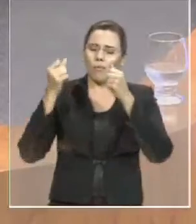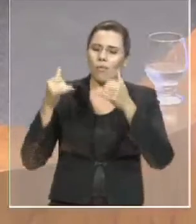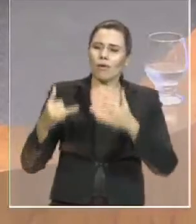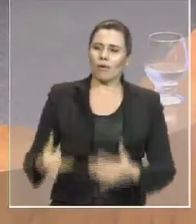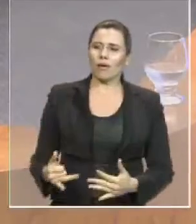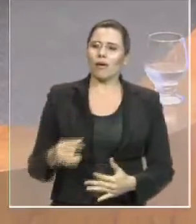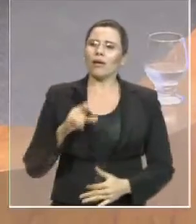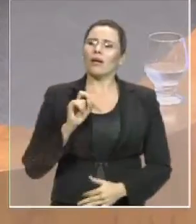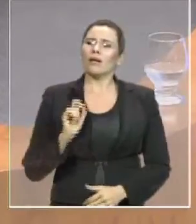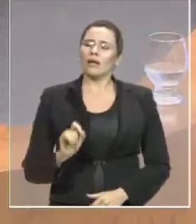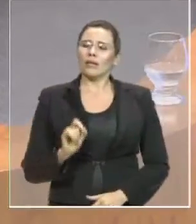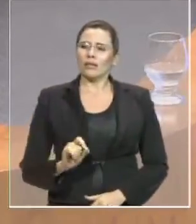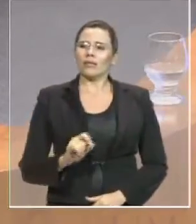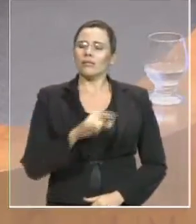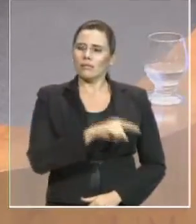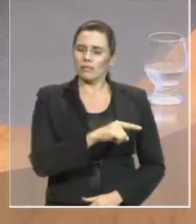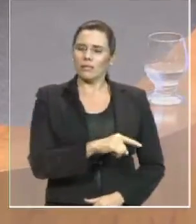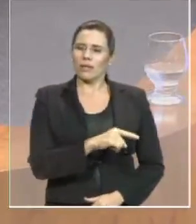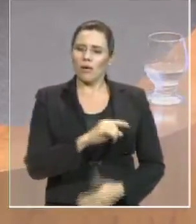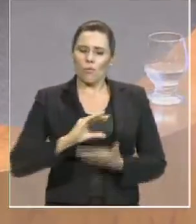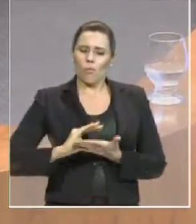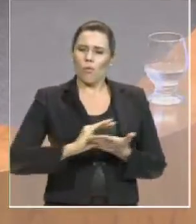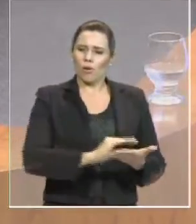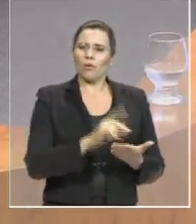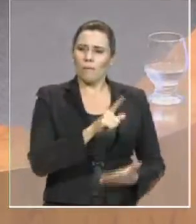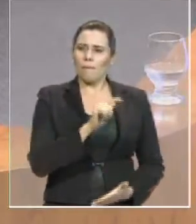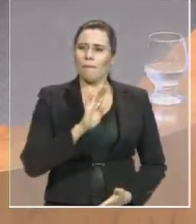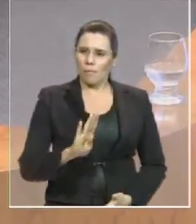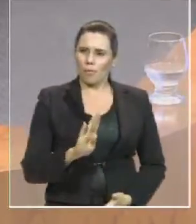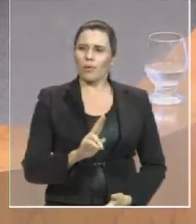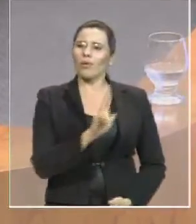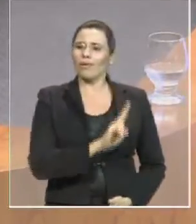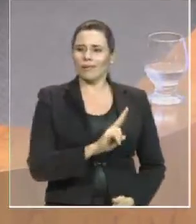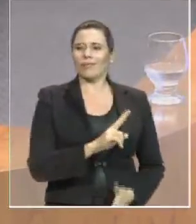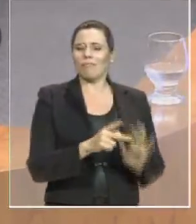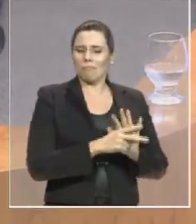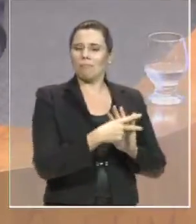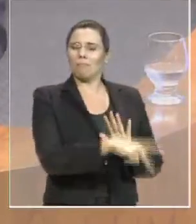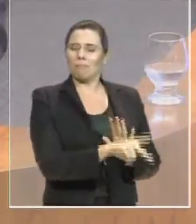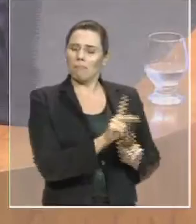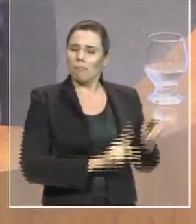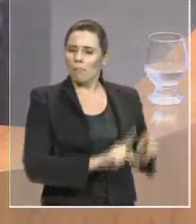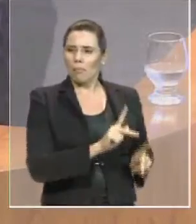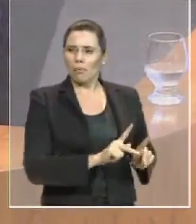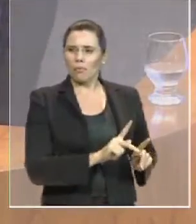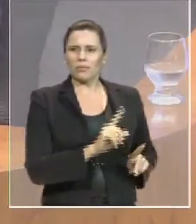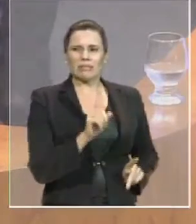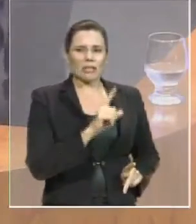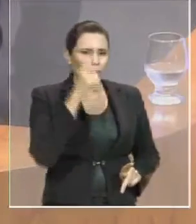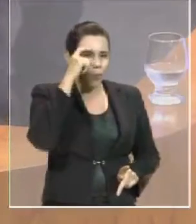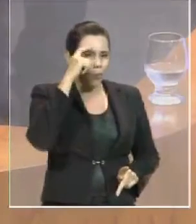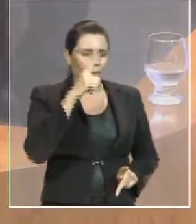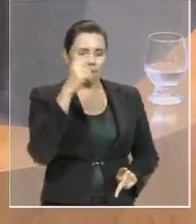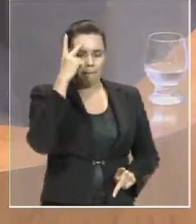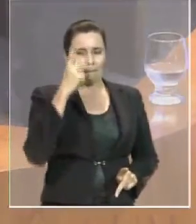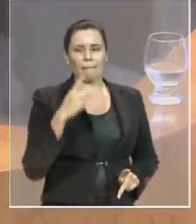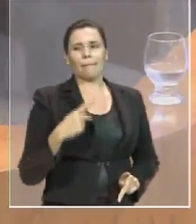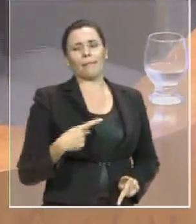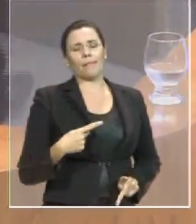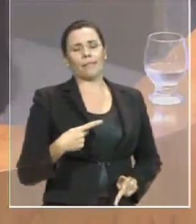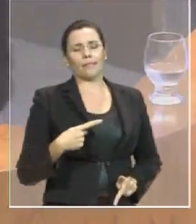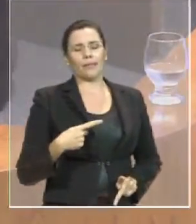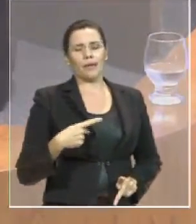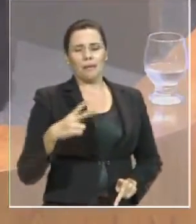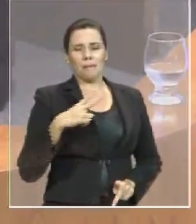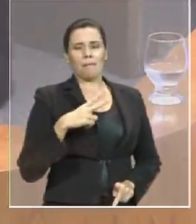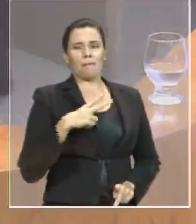uso coletivo. Este mandato que o povo me conferiu jamais vai ser utilizado em causa própria. Jamais vou utilizar o meu mandato